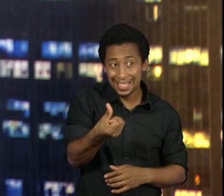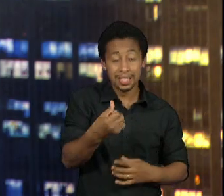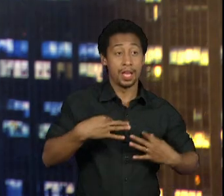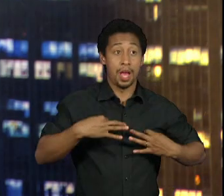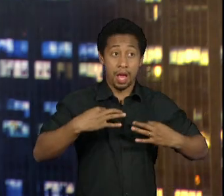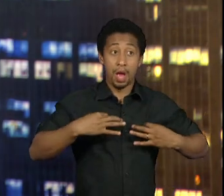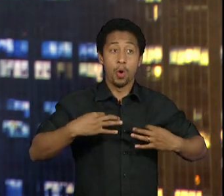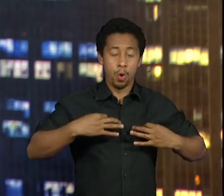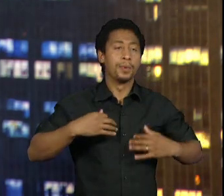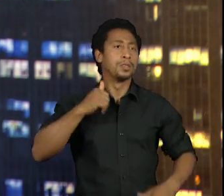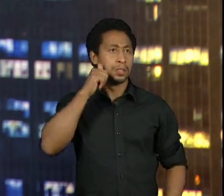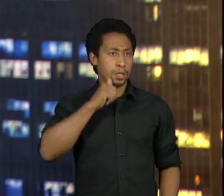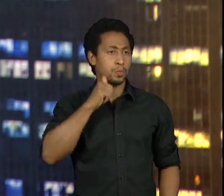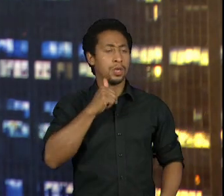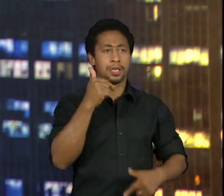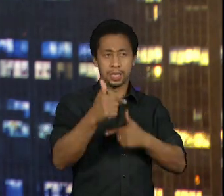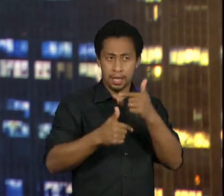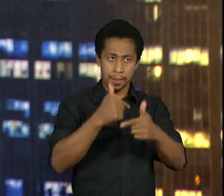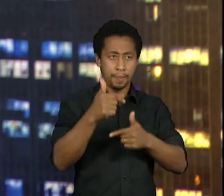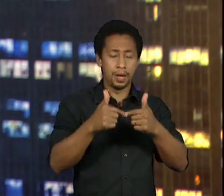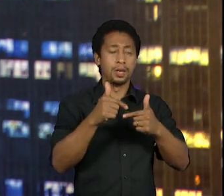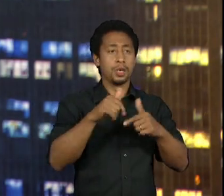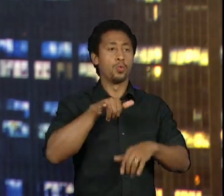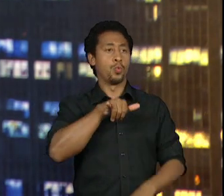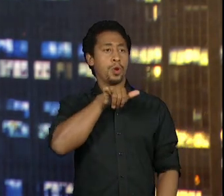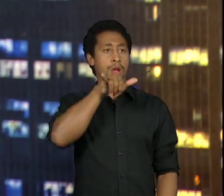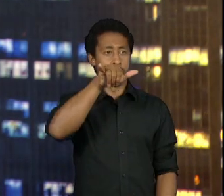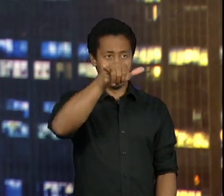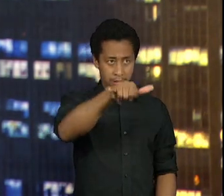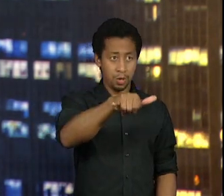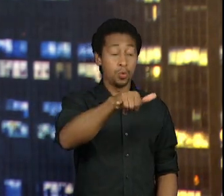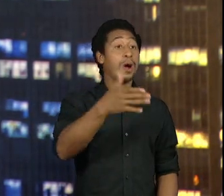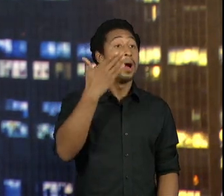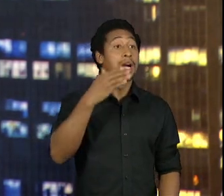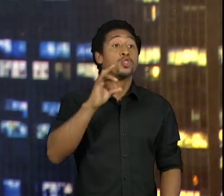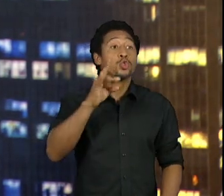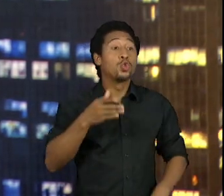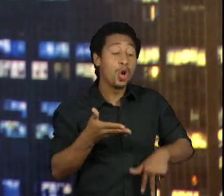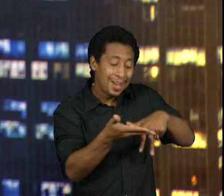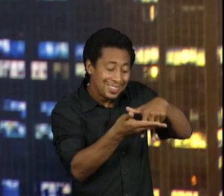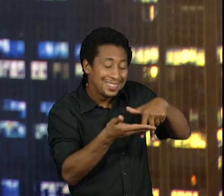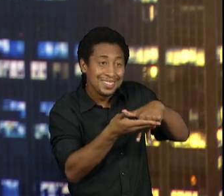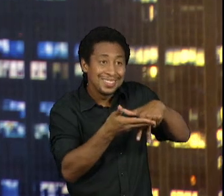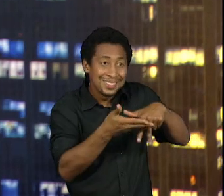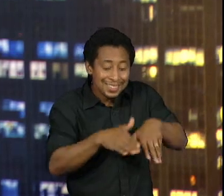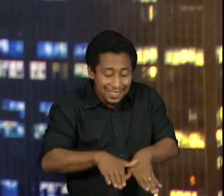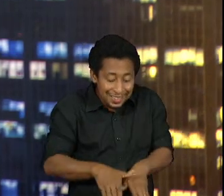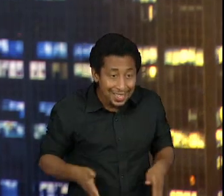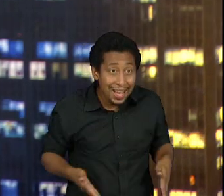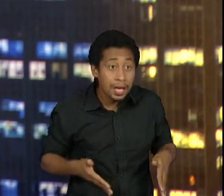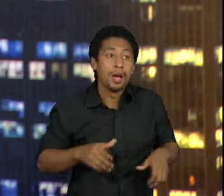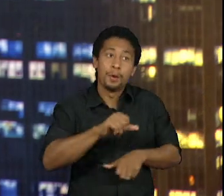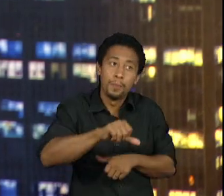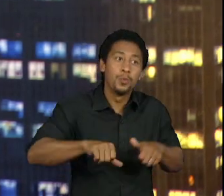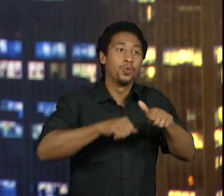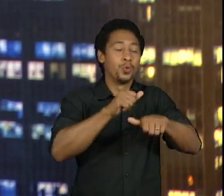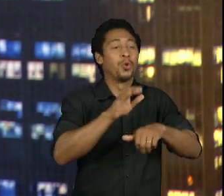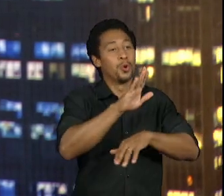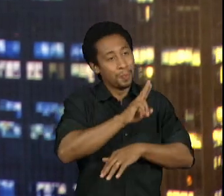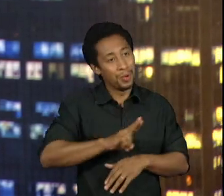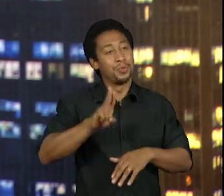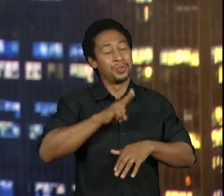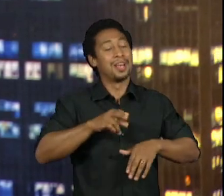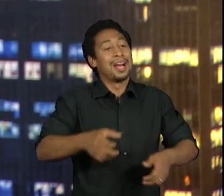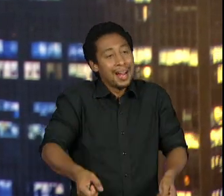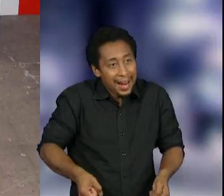de bordo da British Airways incluiu calça além da saia. 2016, outro dia, não é? E em 2021, a companhia